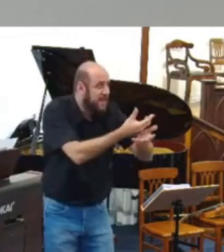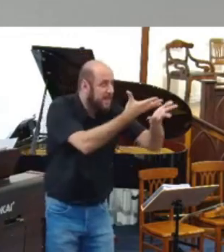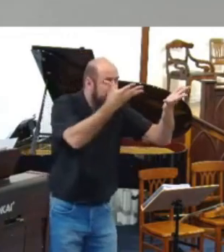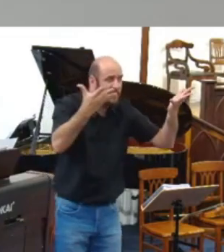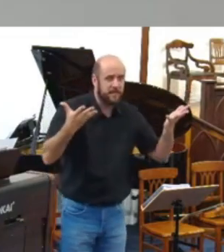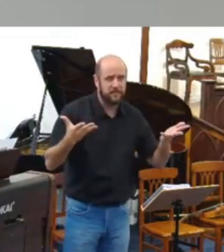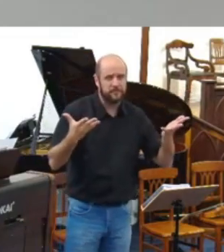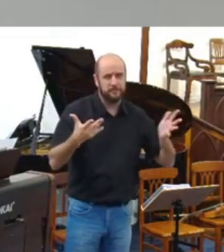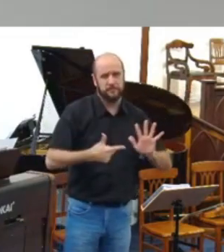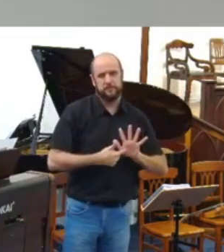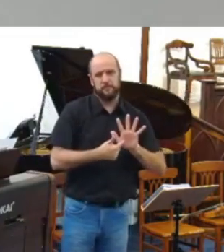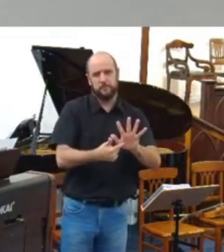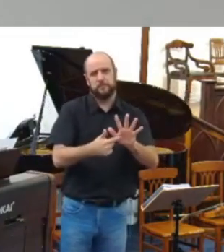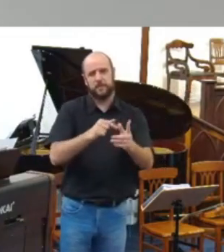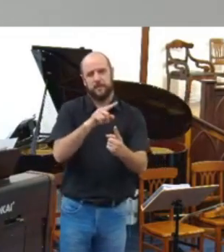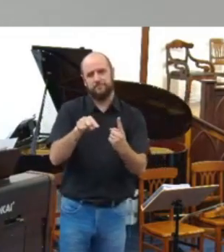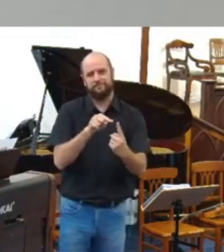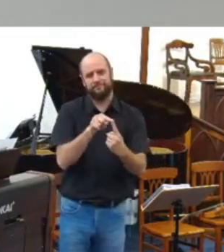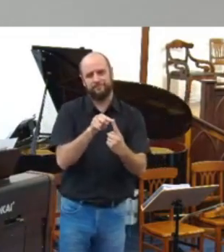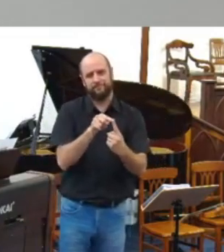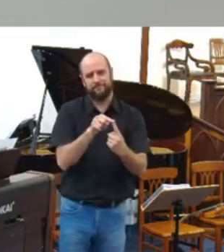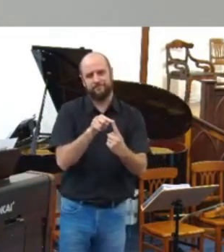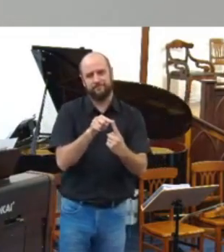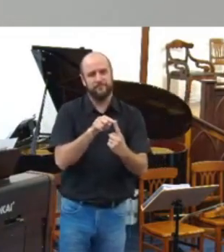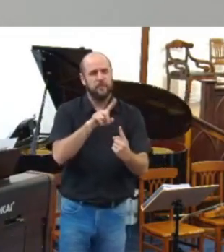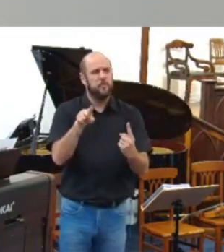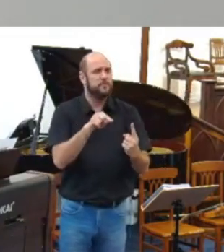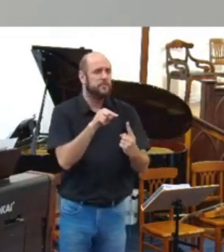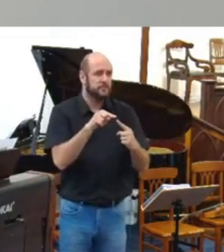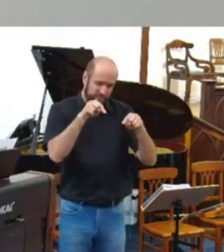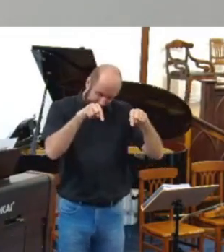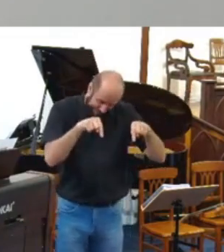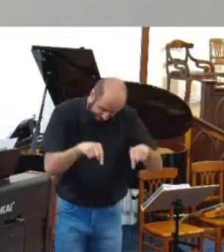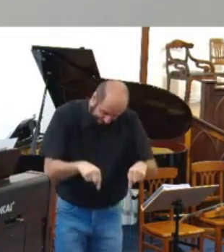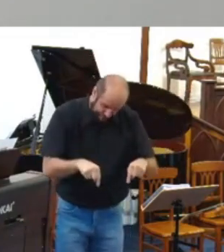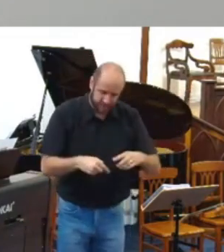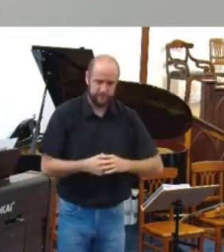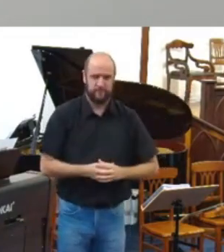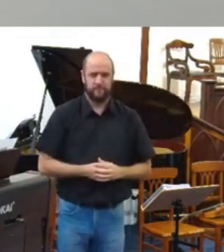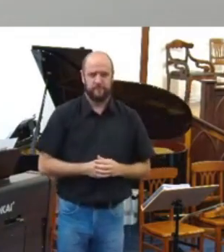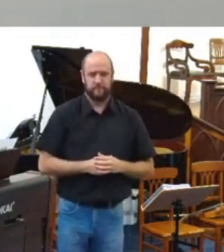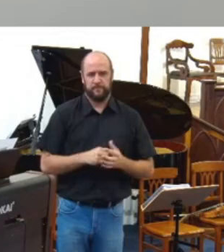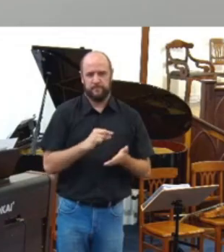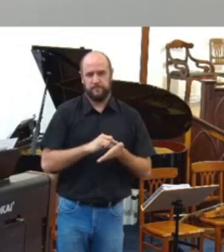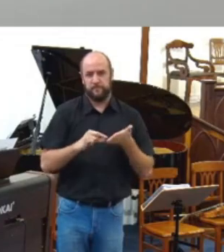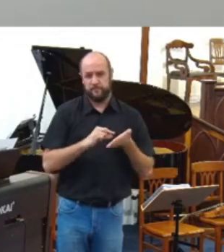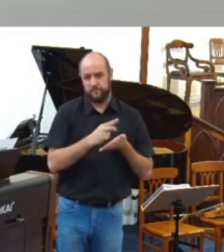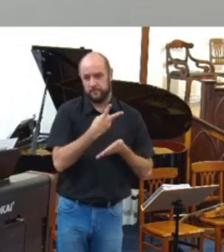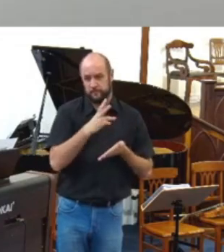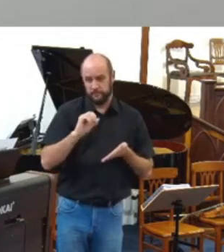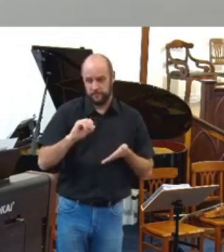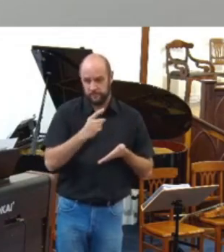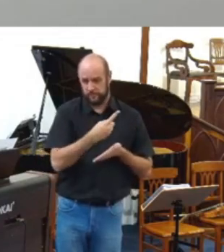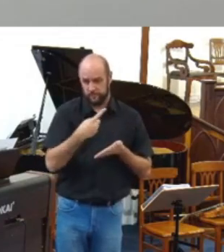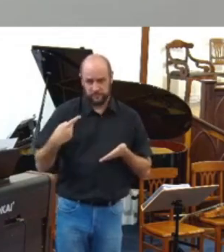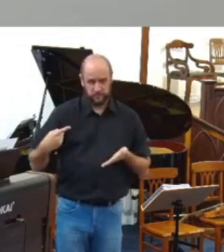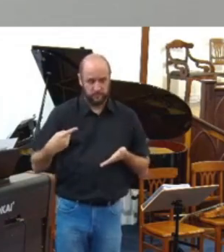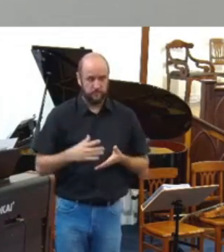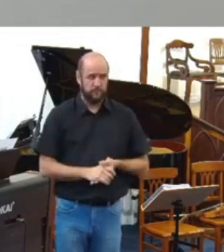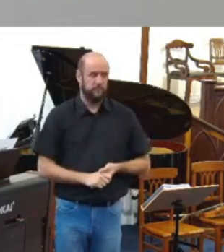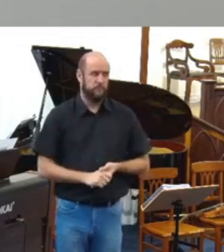nos aponta um propósito. Esse propósito está aqui, nos versículos 20 e